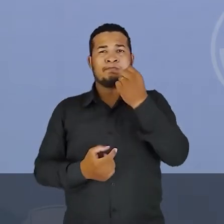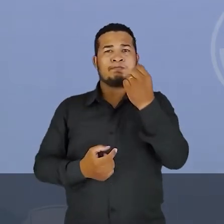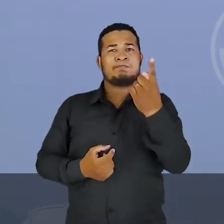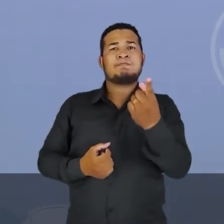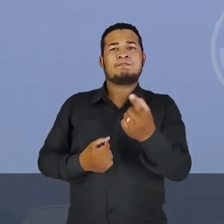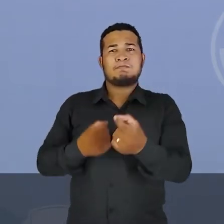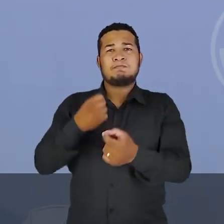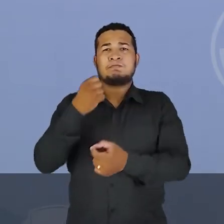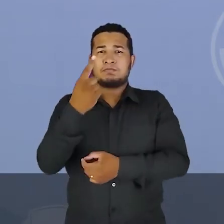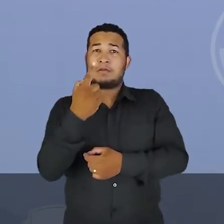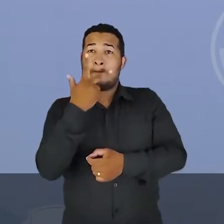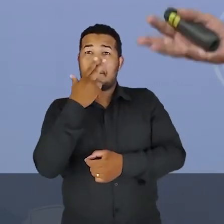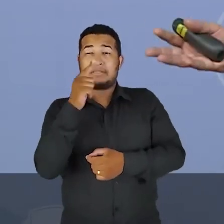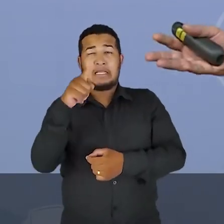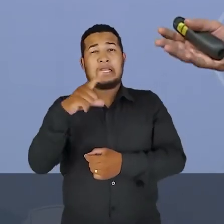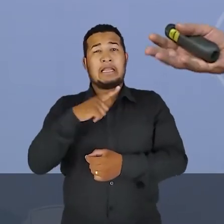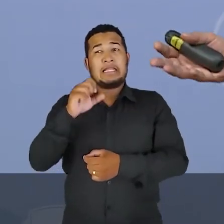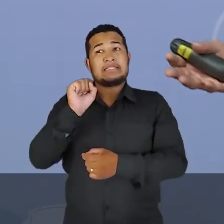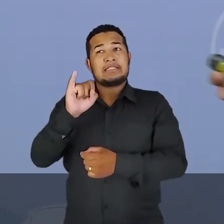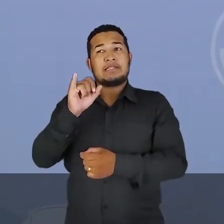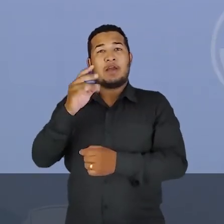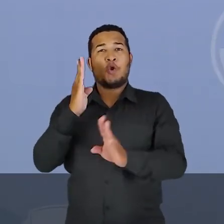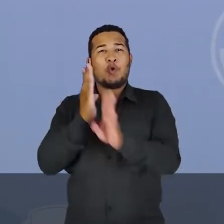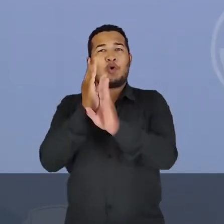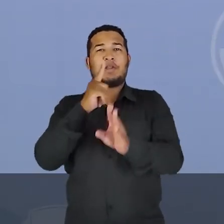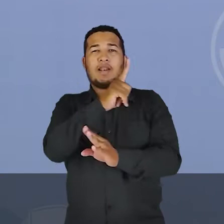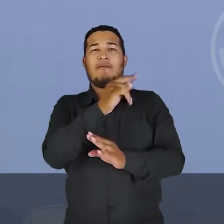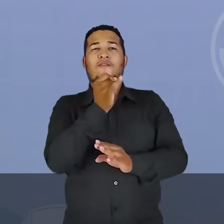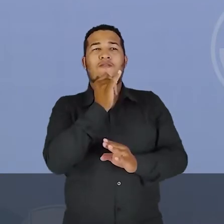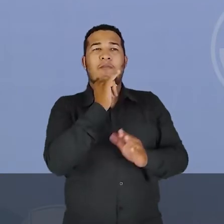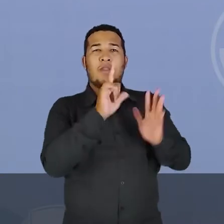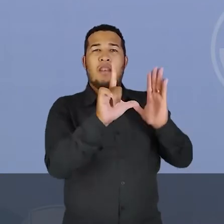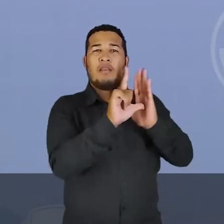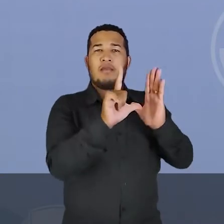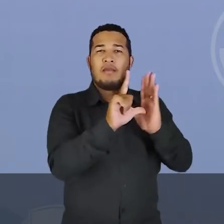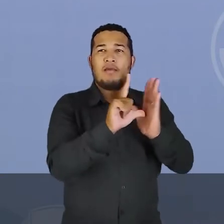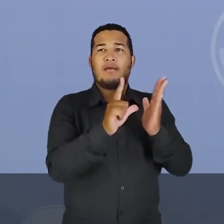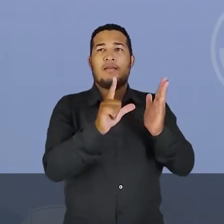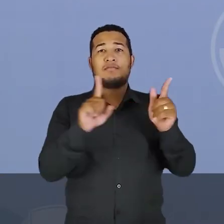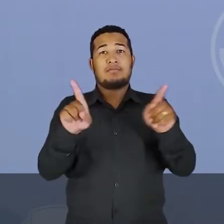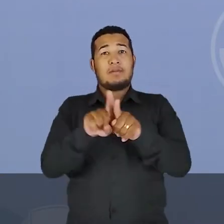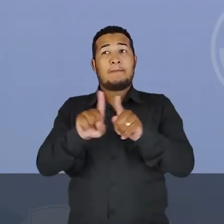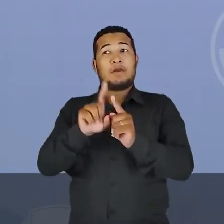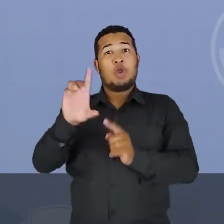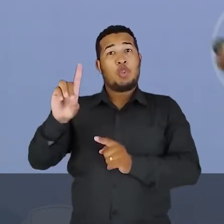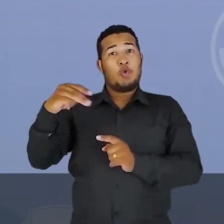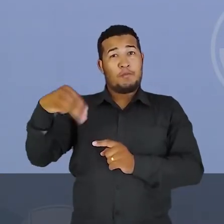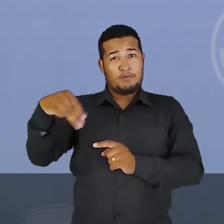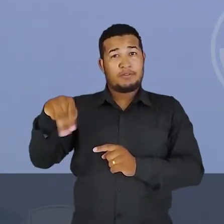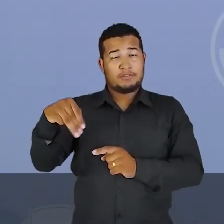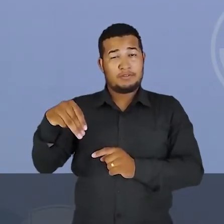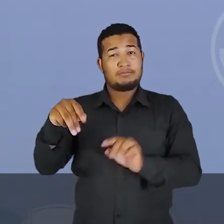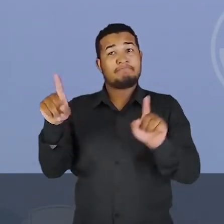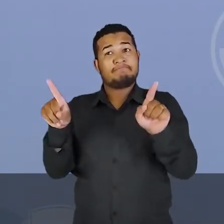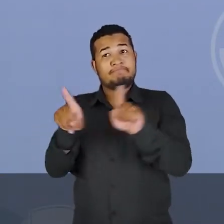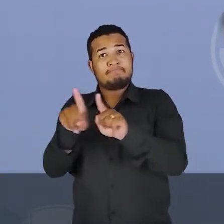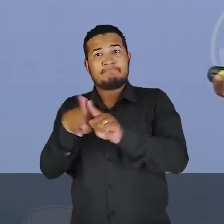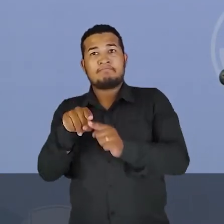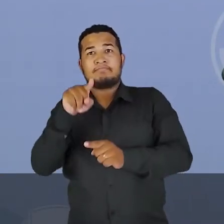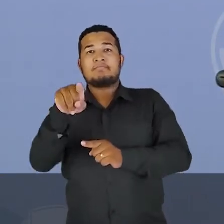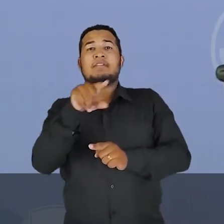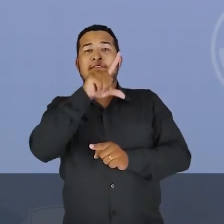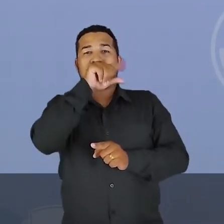né? Que é a onça parda, encontrado nas reservas de Linhares, encontrados em Domingos Martins, também encontrado na região de